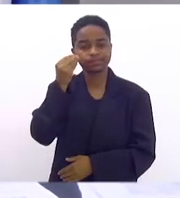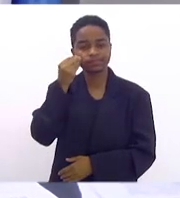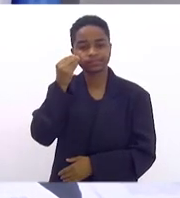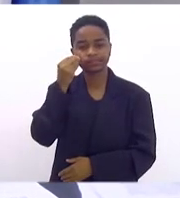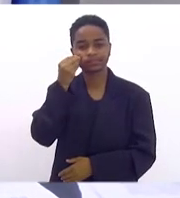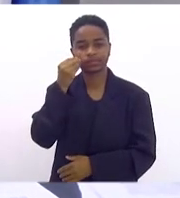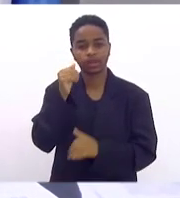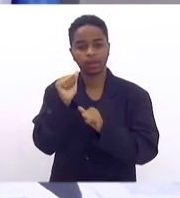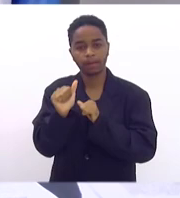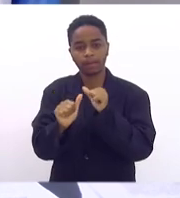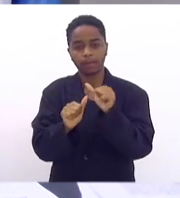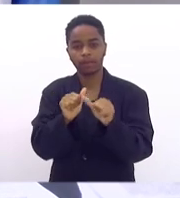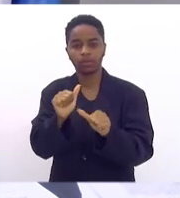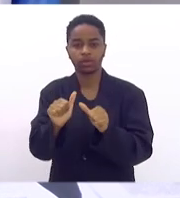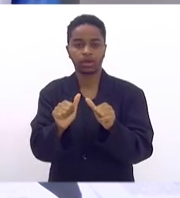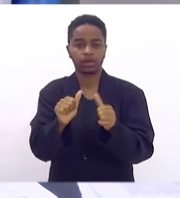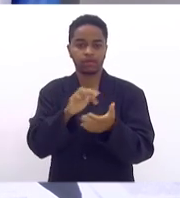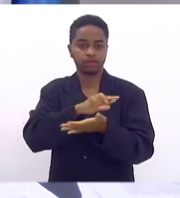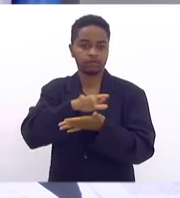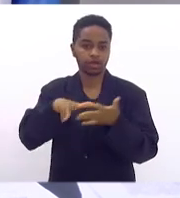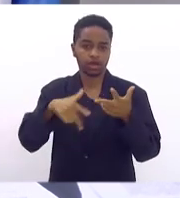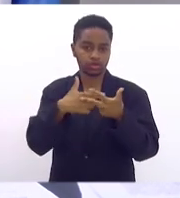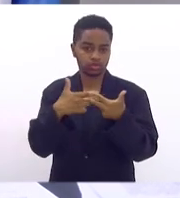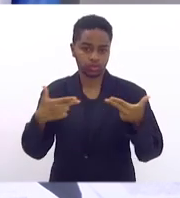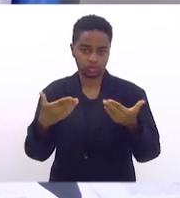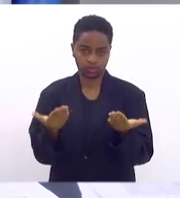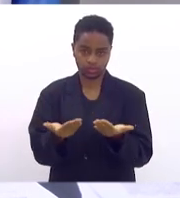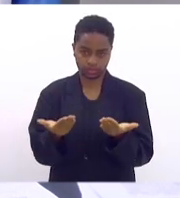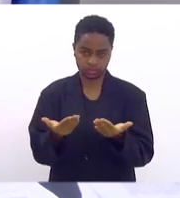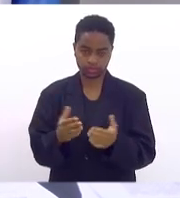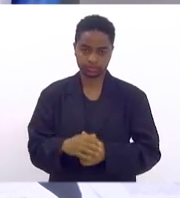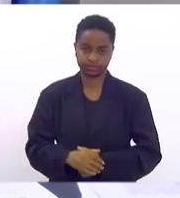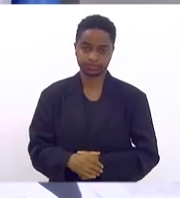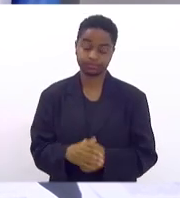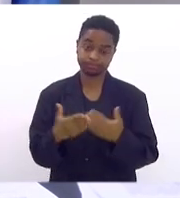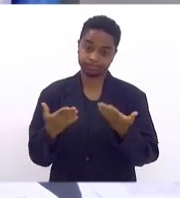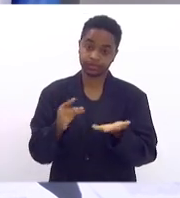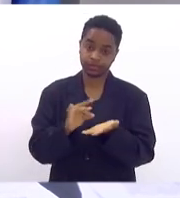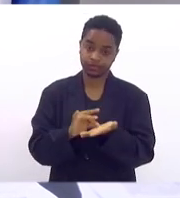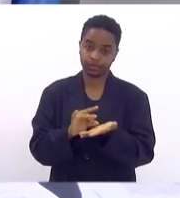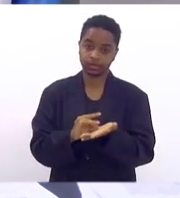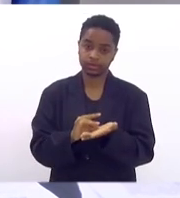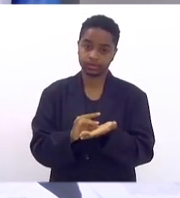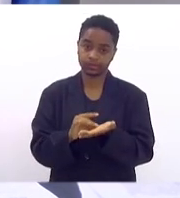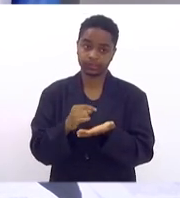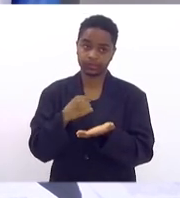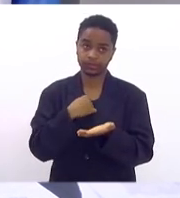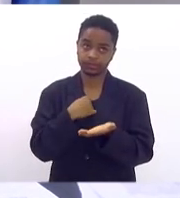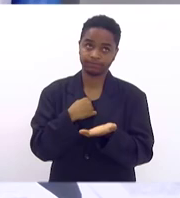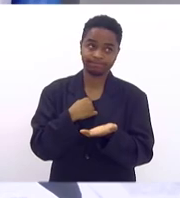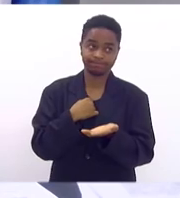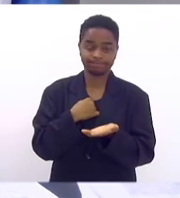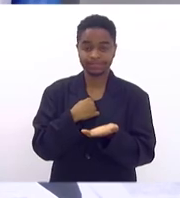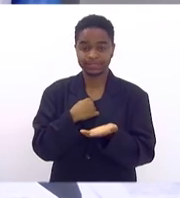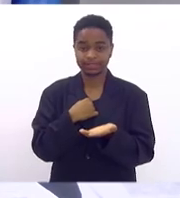tentativa de mudar o quadro de coisas no dia de hoje. Então, realmente, eu